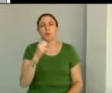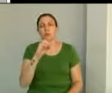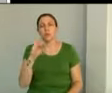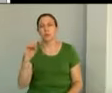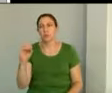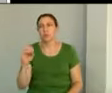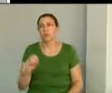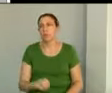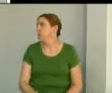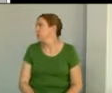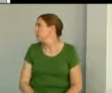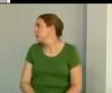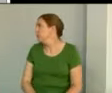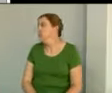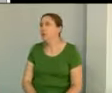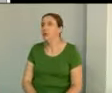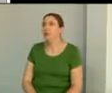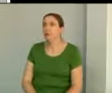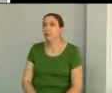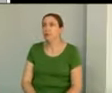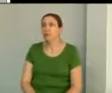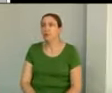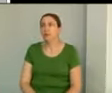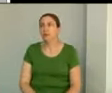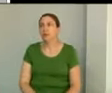R$ 1.800.000. Deu problema?